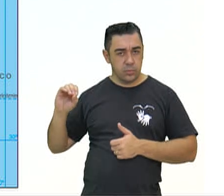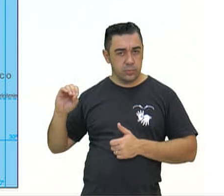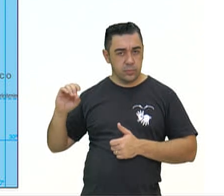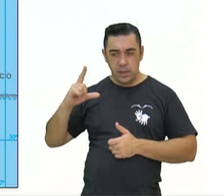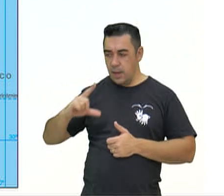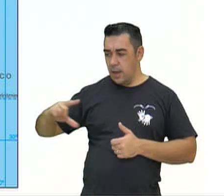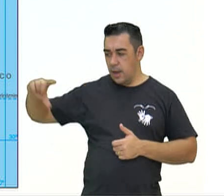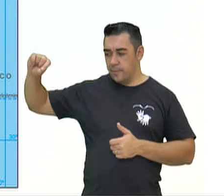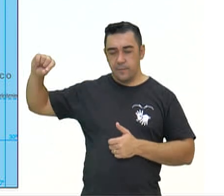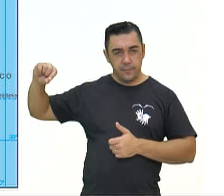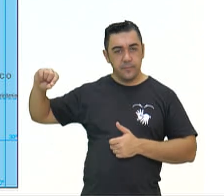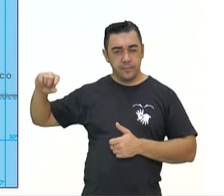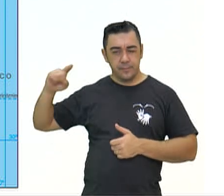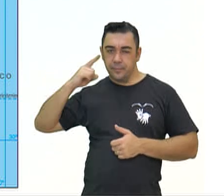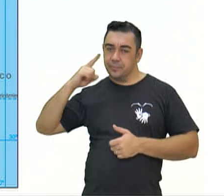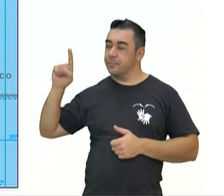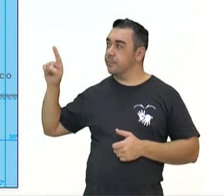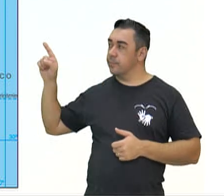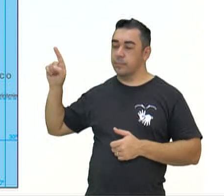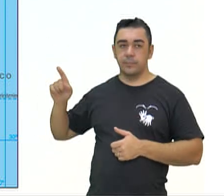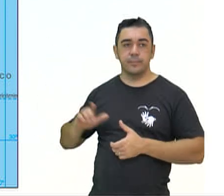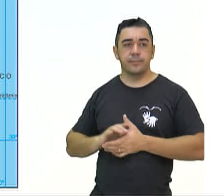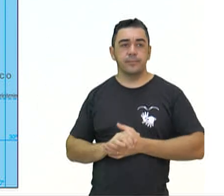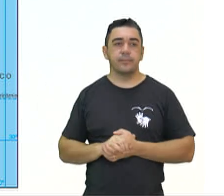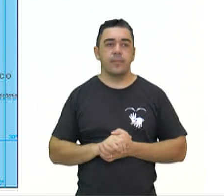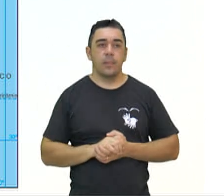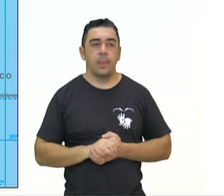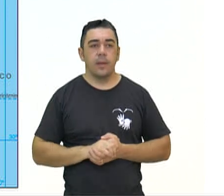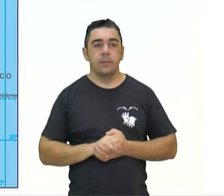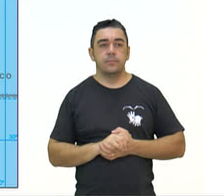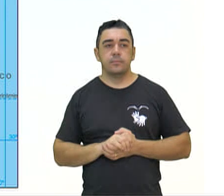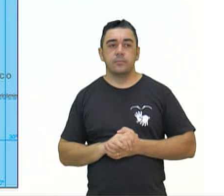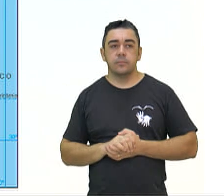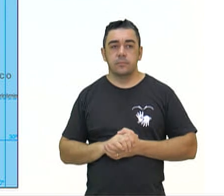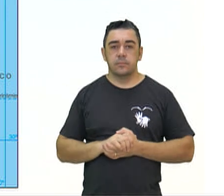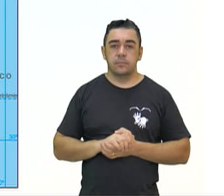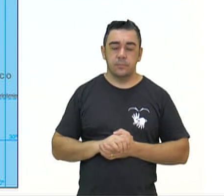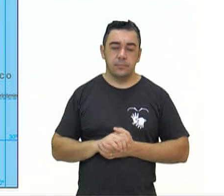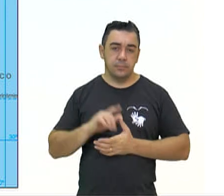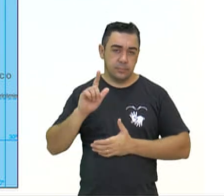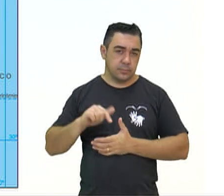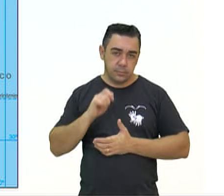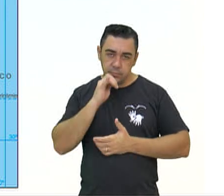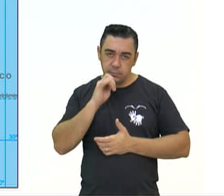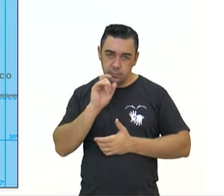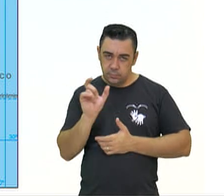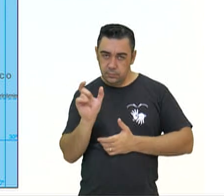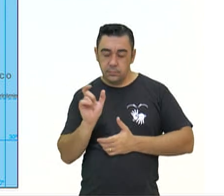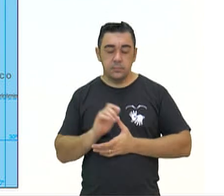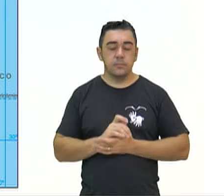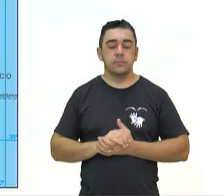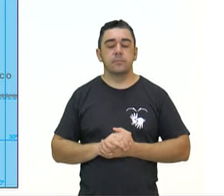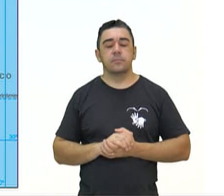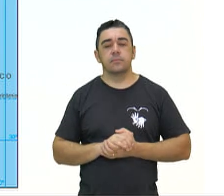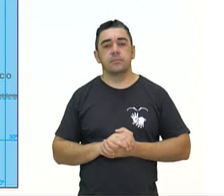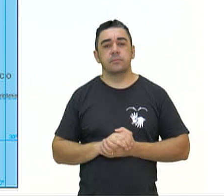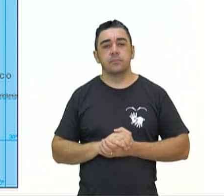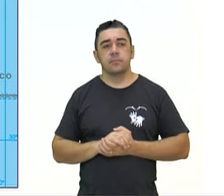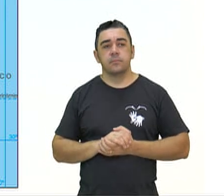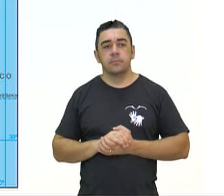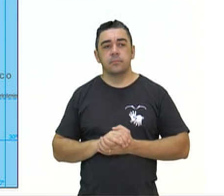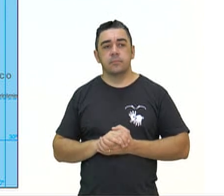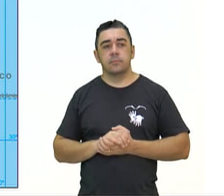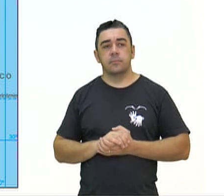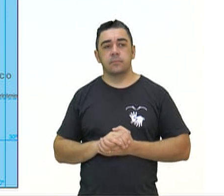da África, tá bom? Se for italiano ou espanhol, o termo seja usado. Então, o